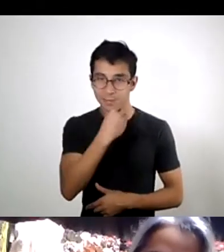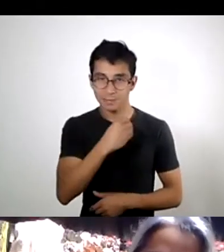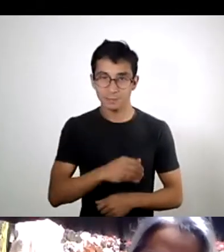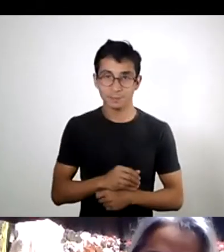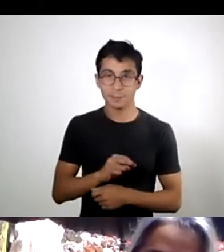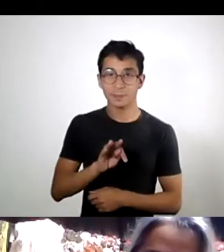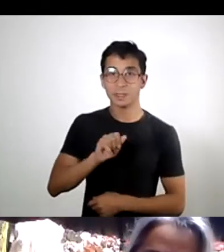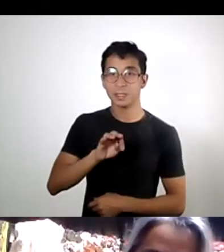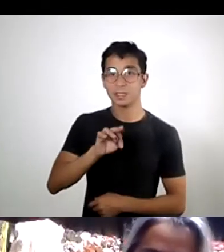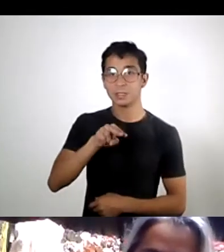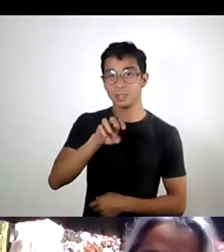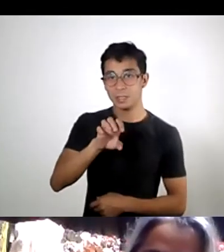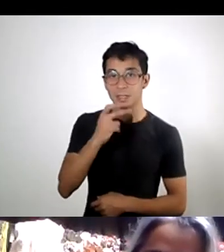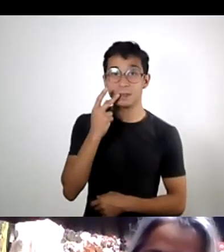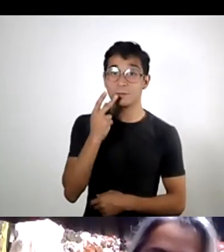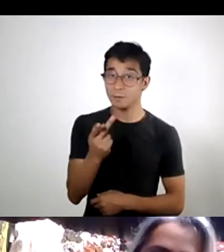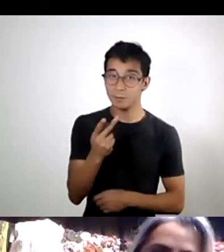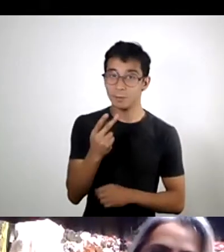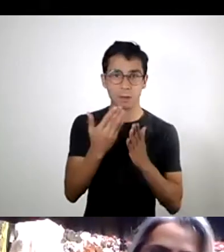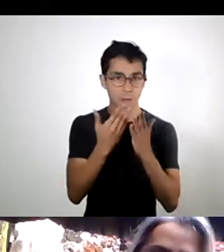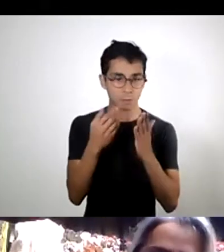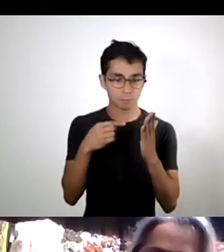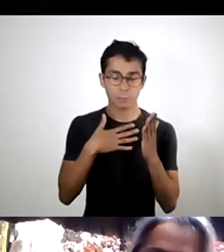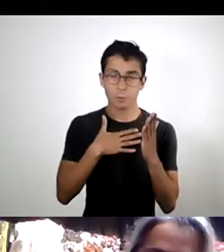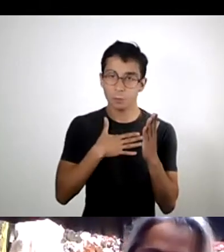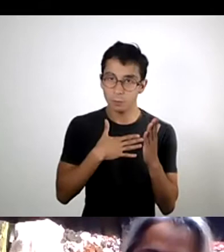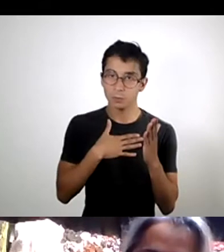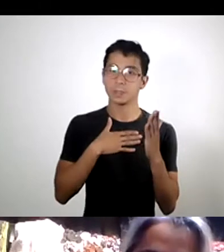dando os parabéns para as autoras.